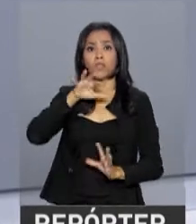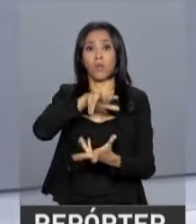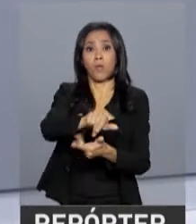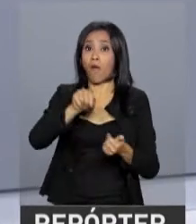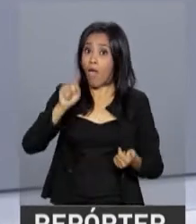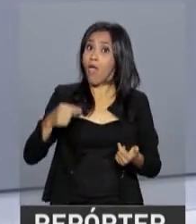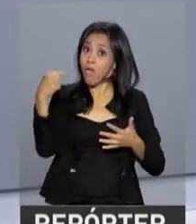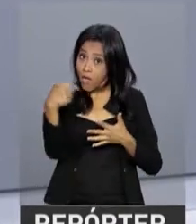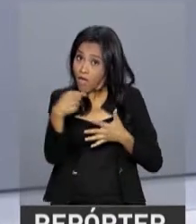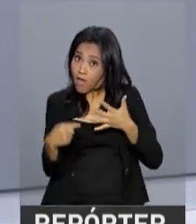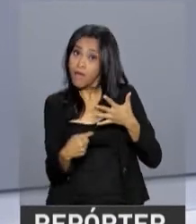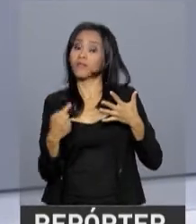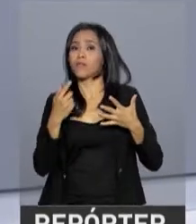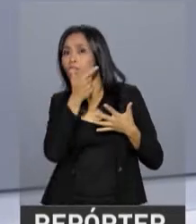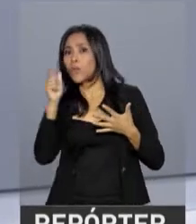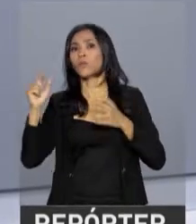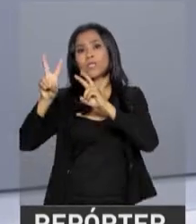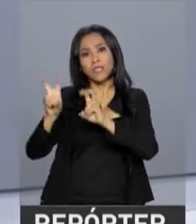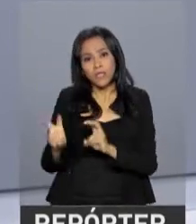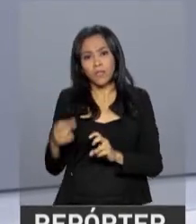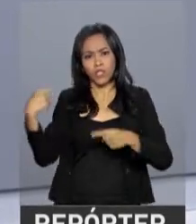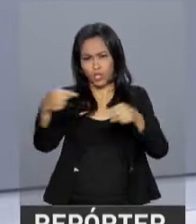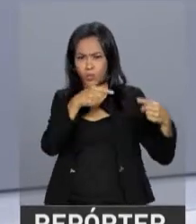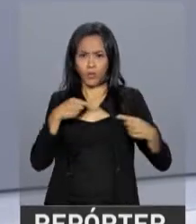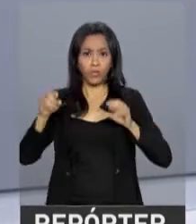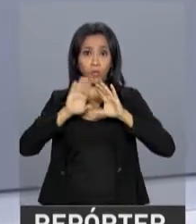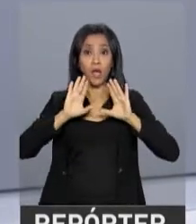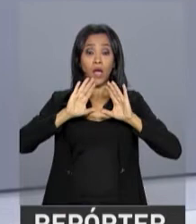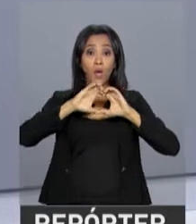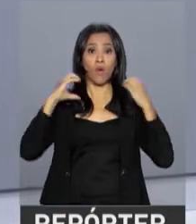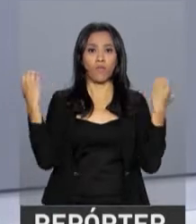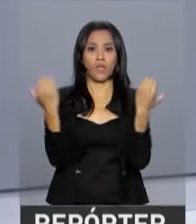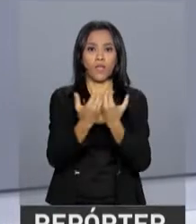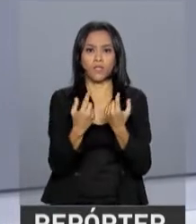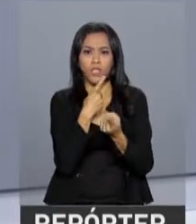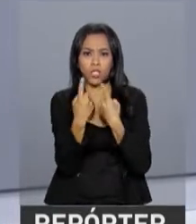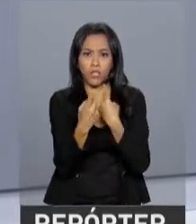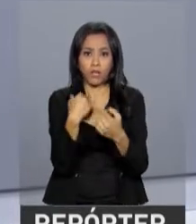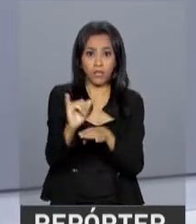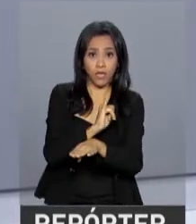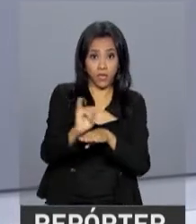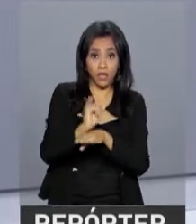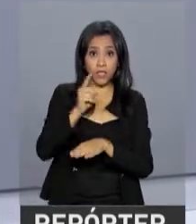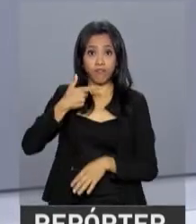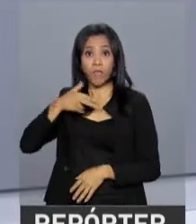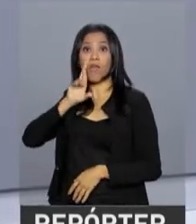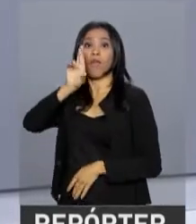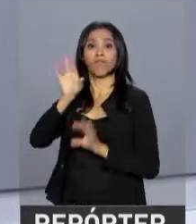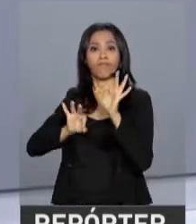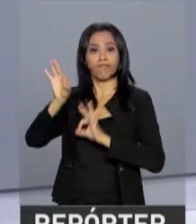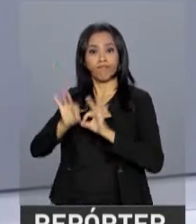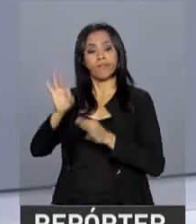Essas e outras questões foram discutidas na quarta edição da Conferência Diálogos Estratégicos, promovida pela Secretaria de